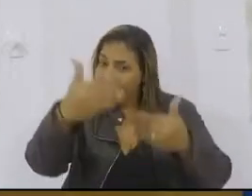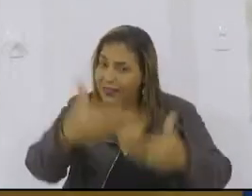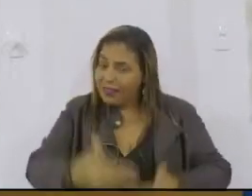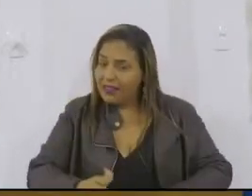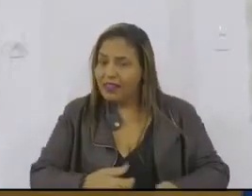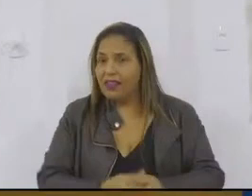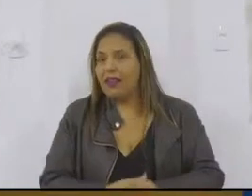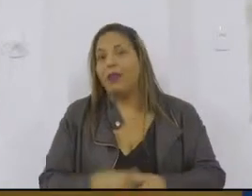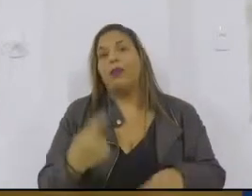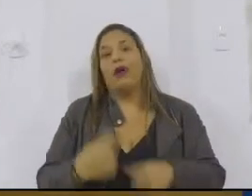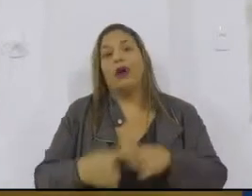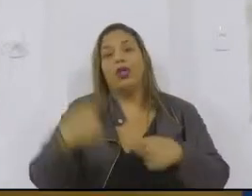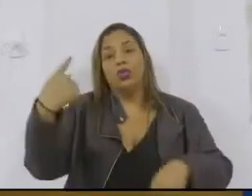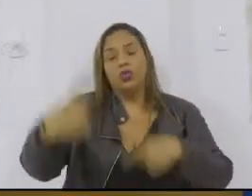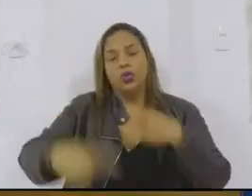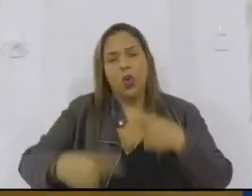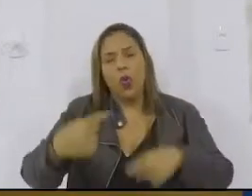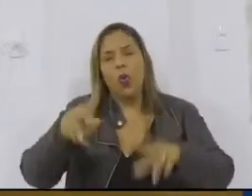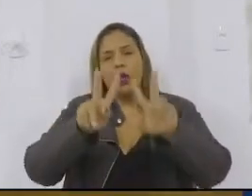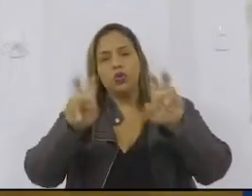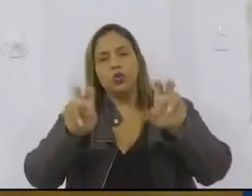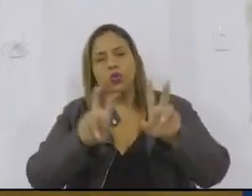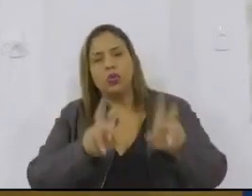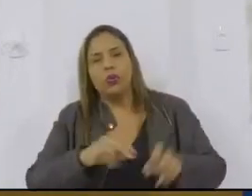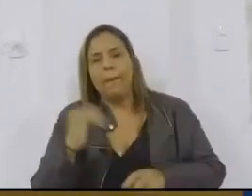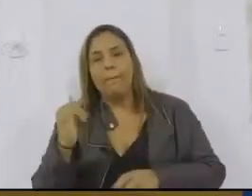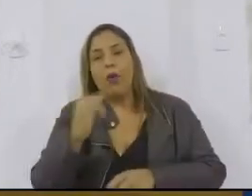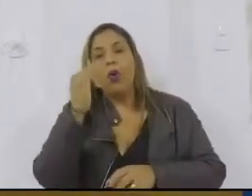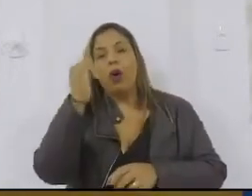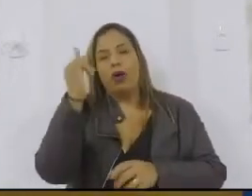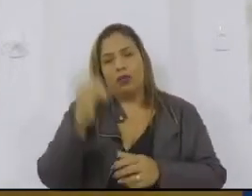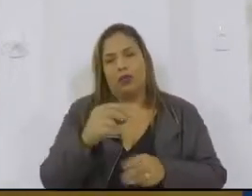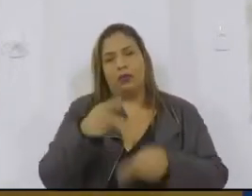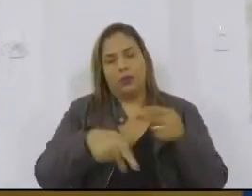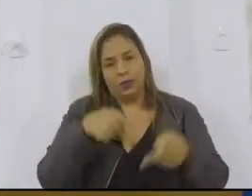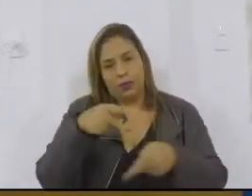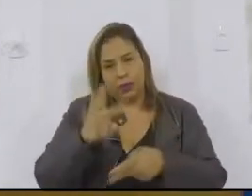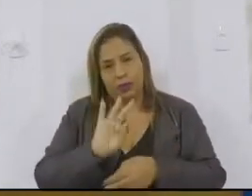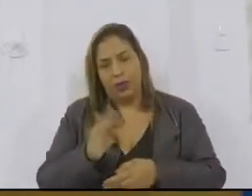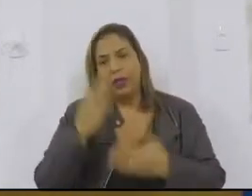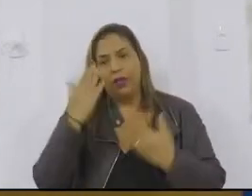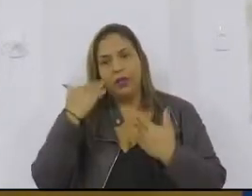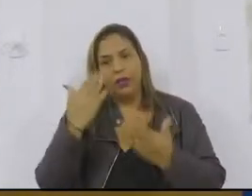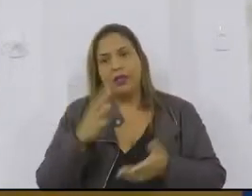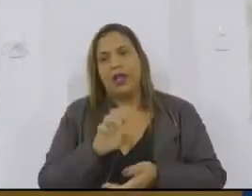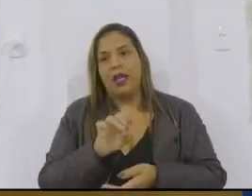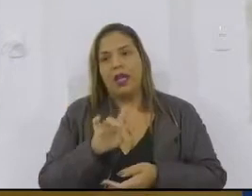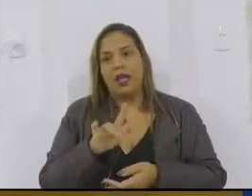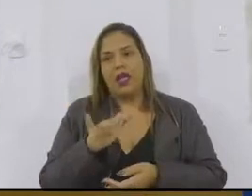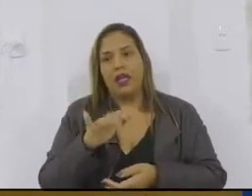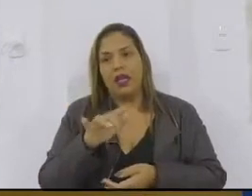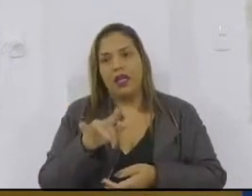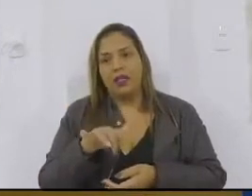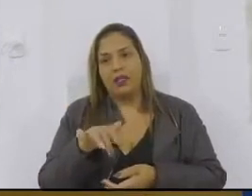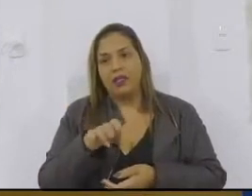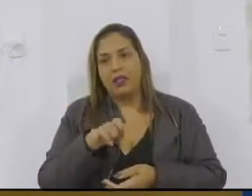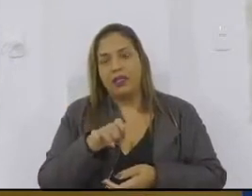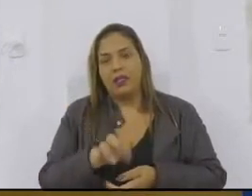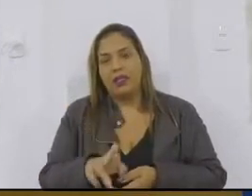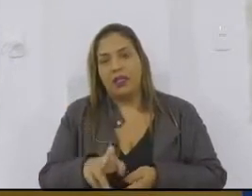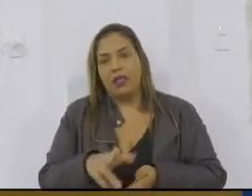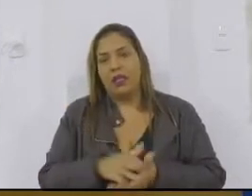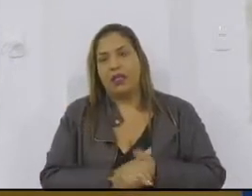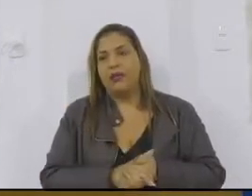discute matérias sobre a população de Tanguá. Quero agradecer aqui o secretário Eliezer Cardoso, secretário de